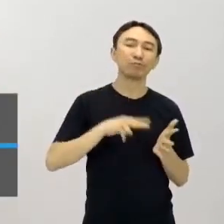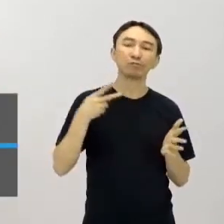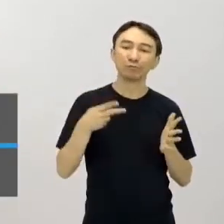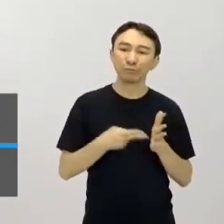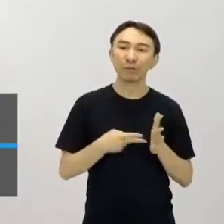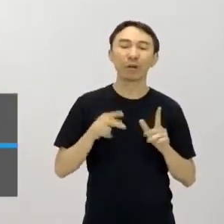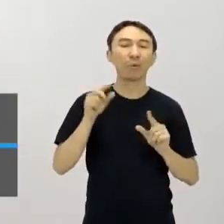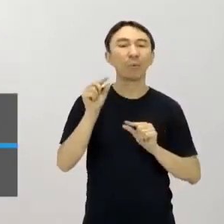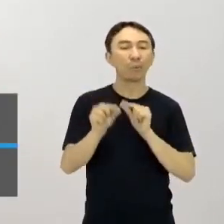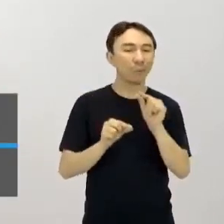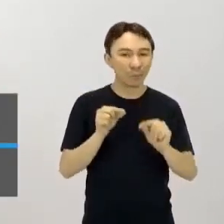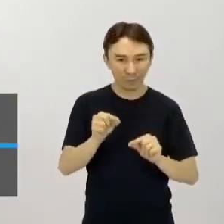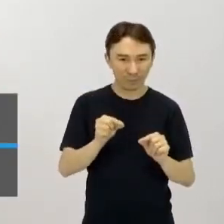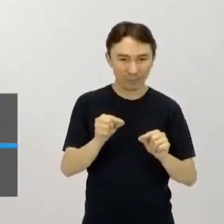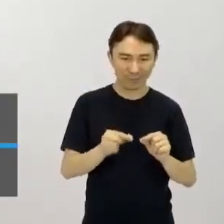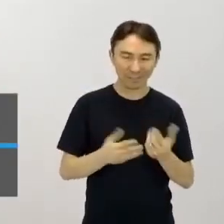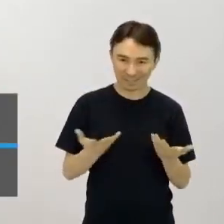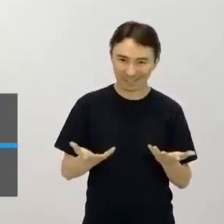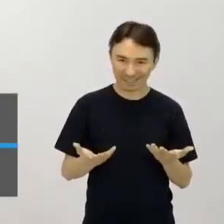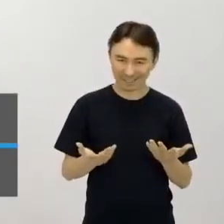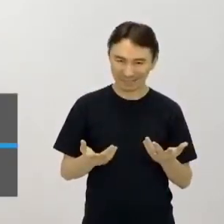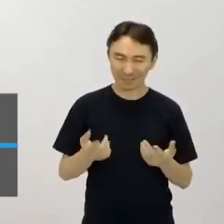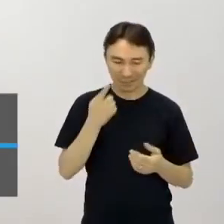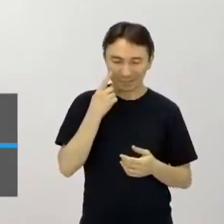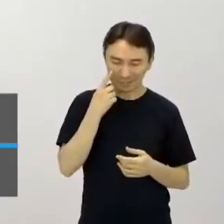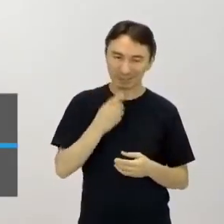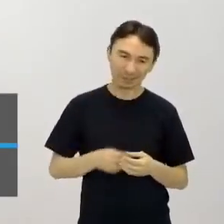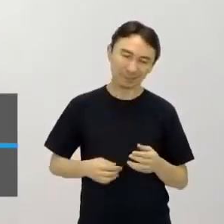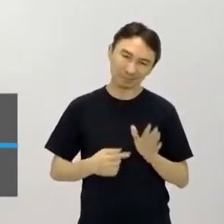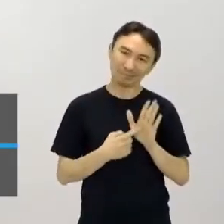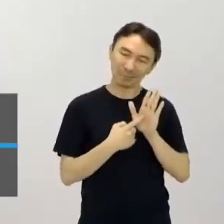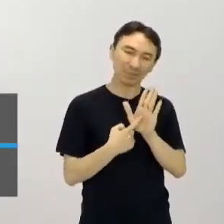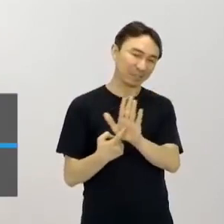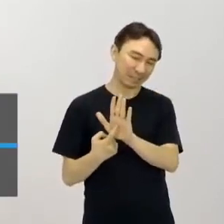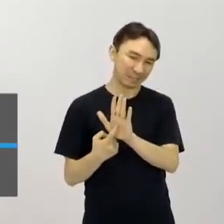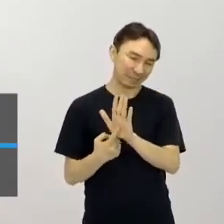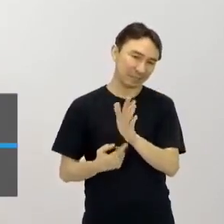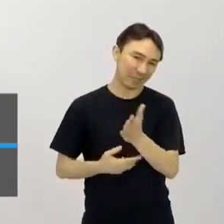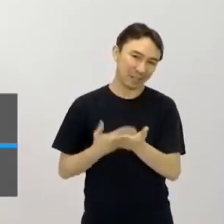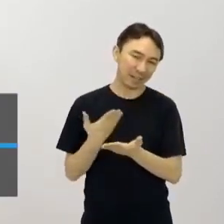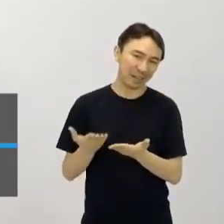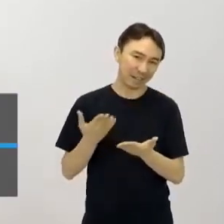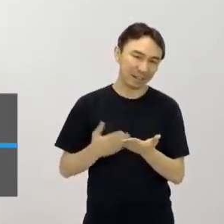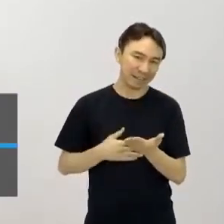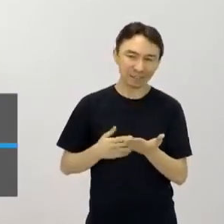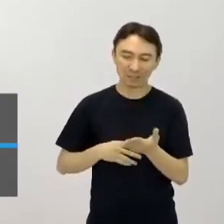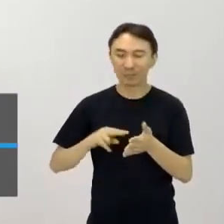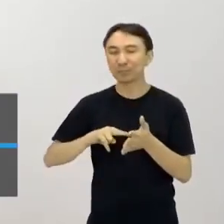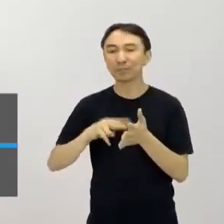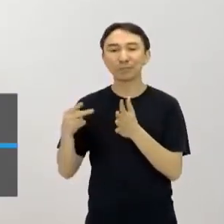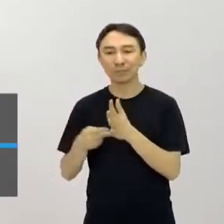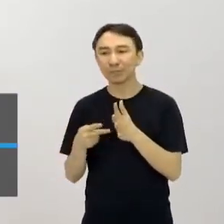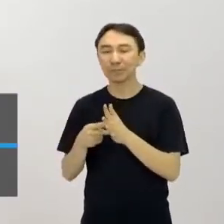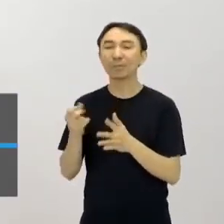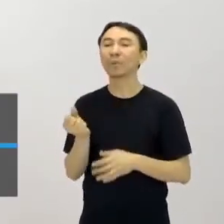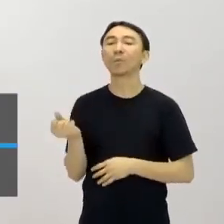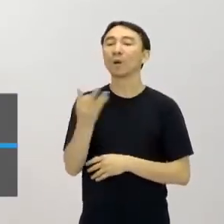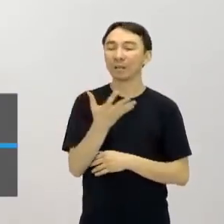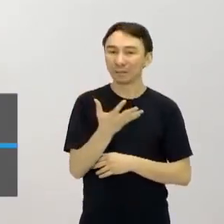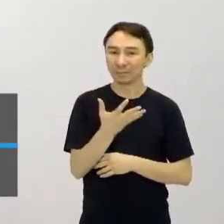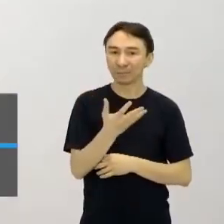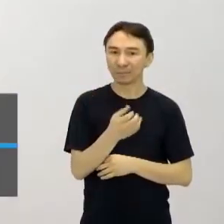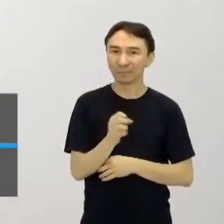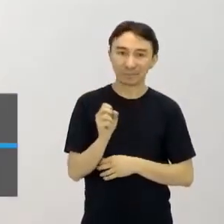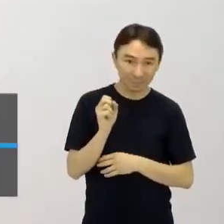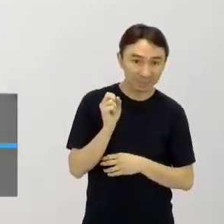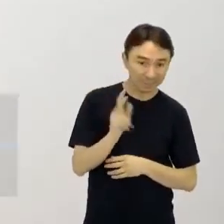o significado, qual é o tamanho dos pedaços dessa fração ou em quantas partes esse todo foi dividido. Beleza? Então,